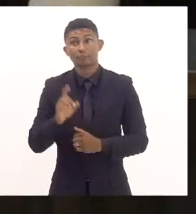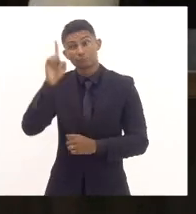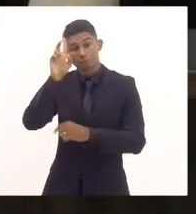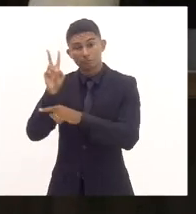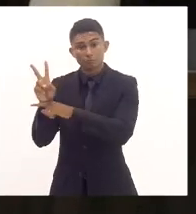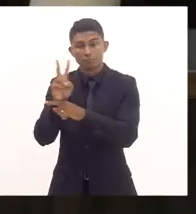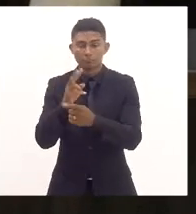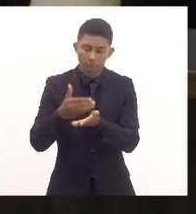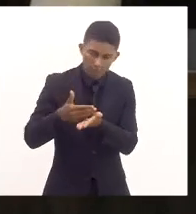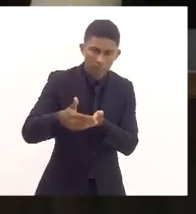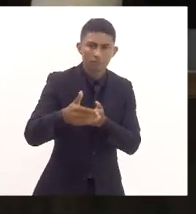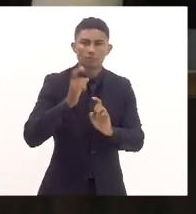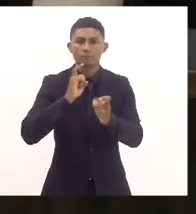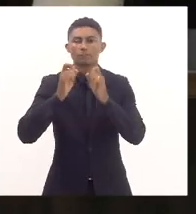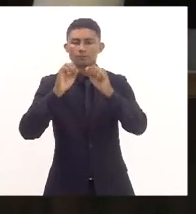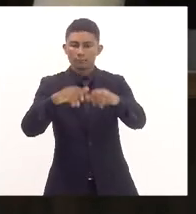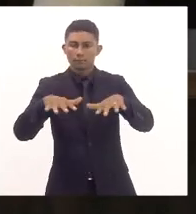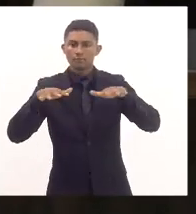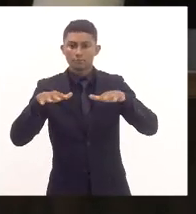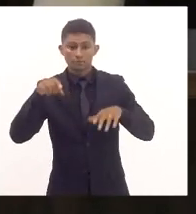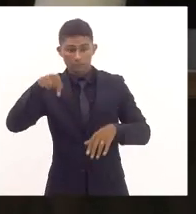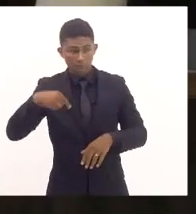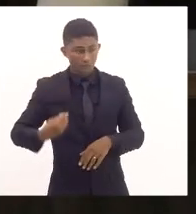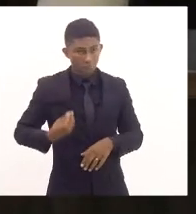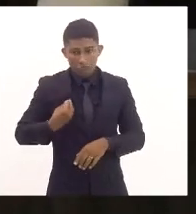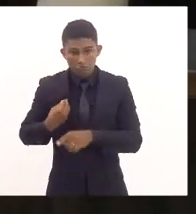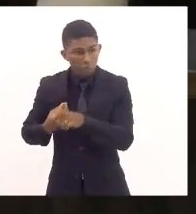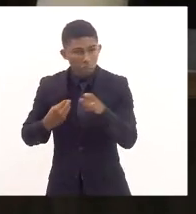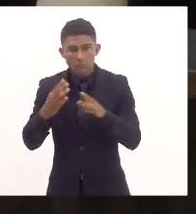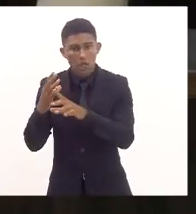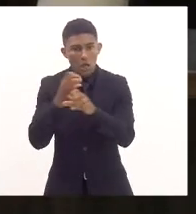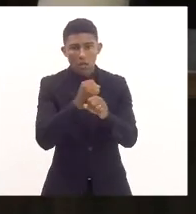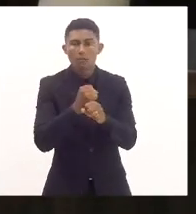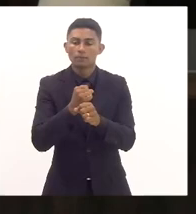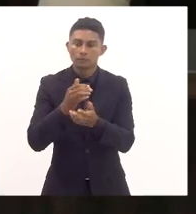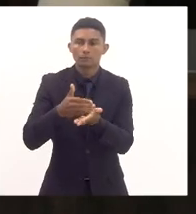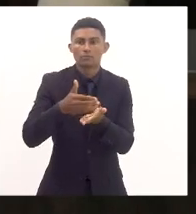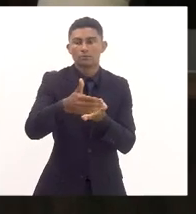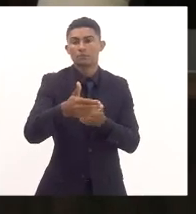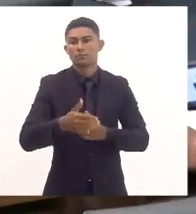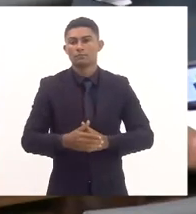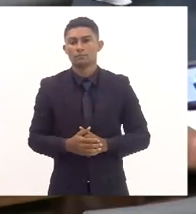de Deus iniciamos os nossos trabalhos havendo número Legal está aberta a sessão